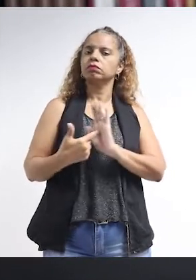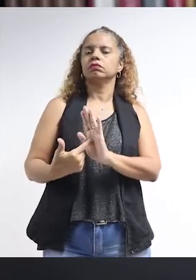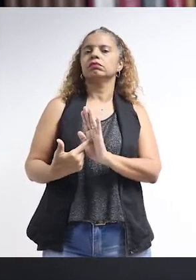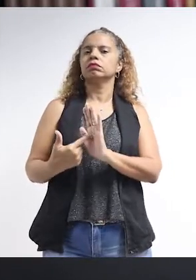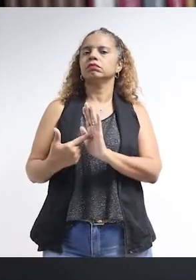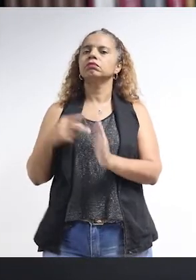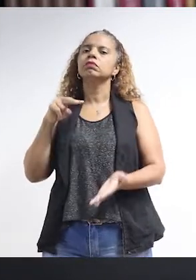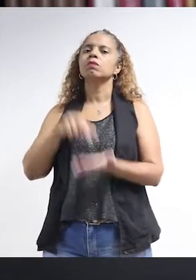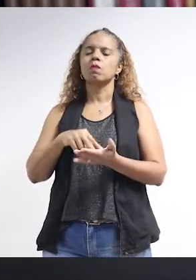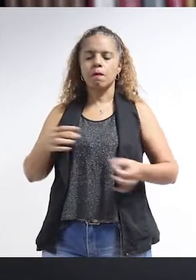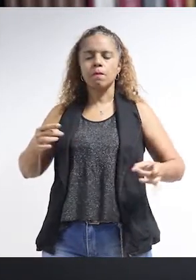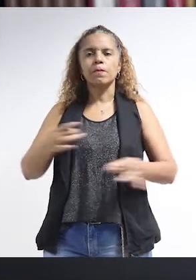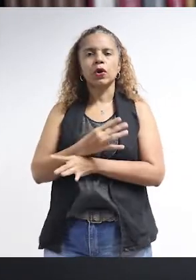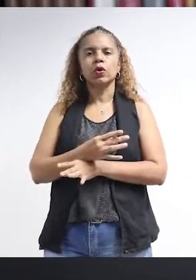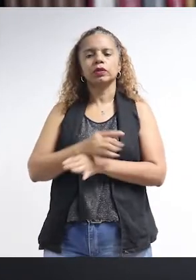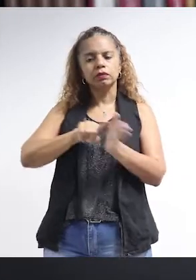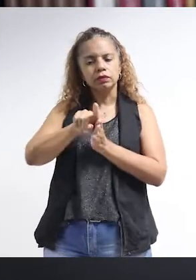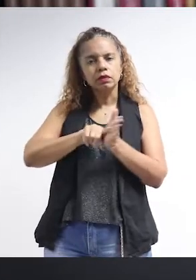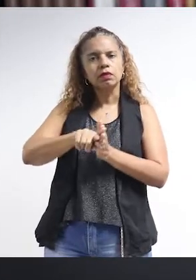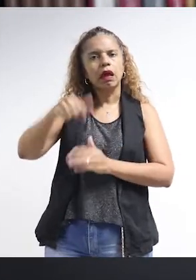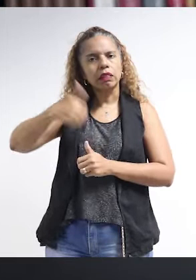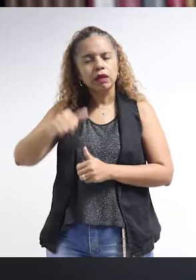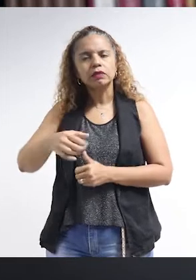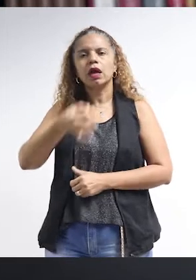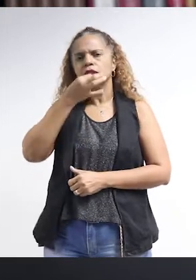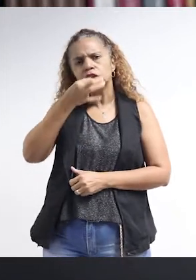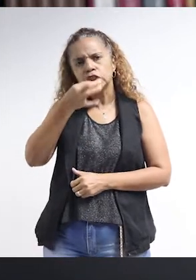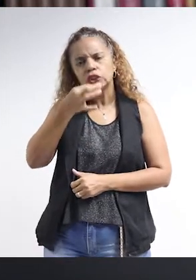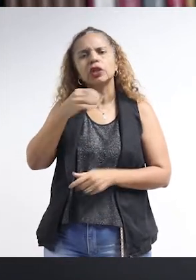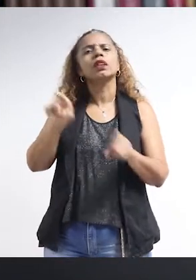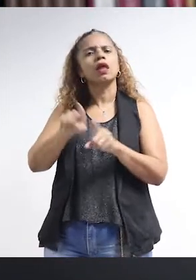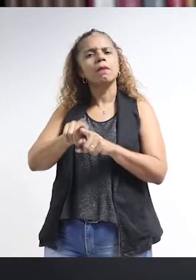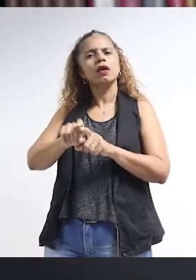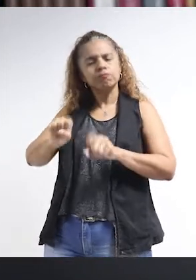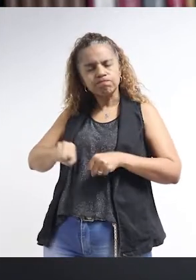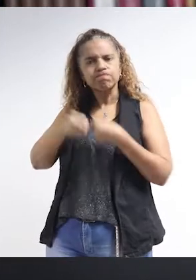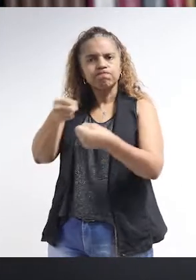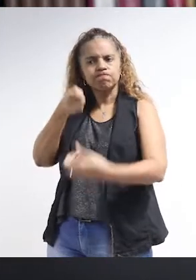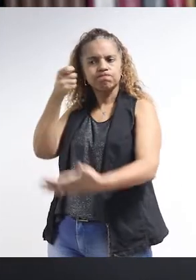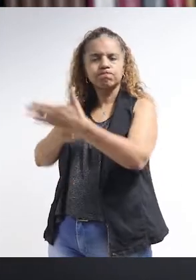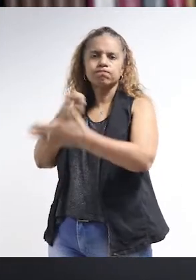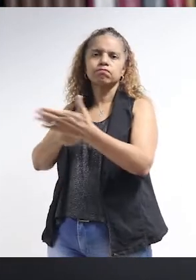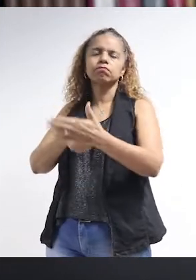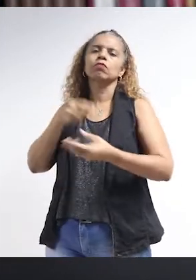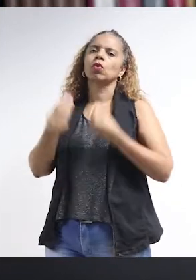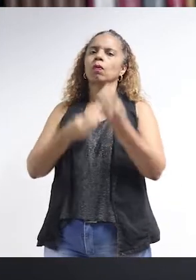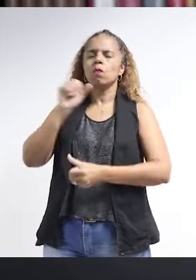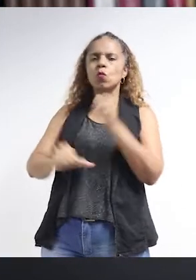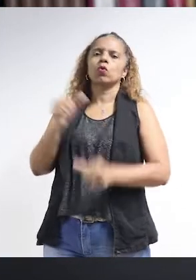coloco pronta para análise, para crítica e para o enfrentamento dessa